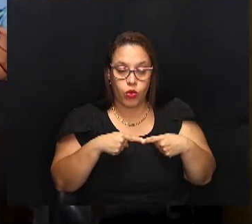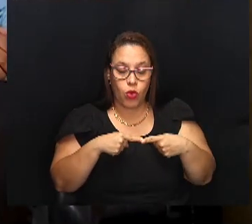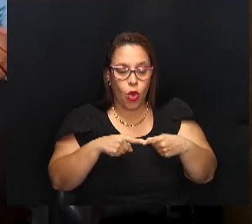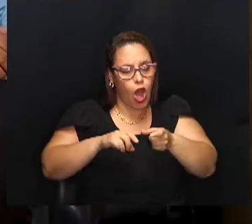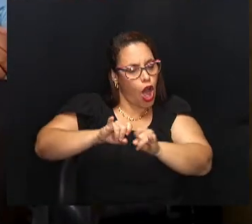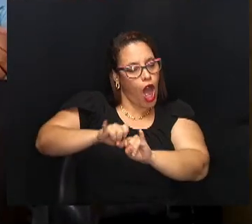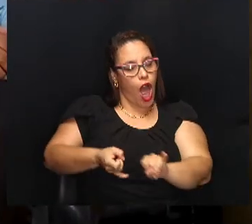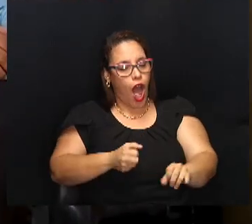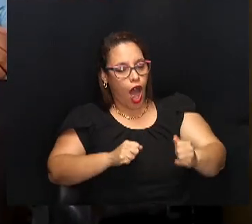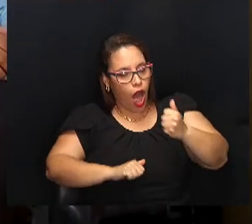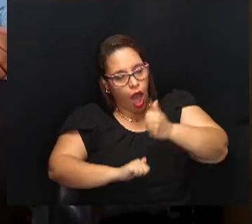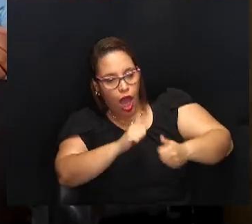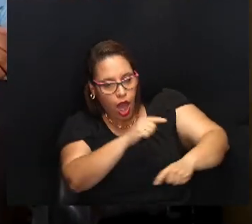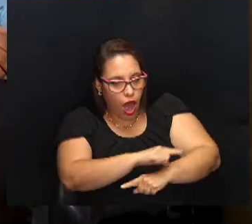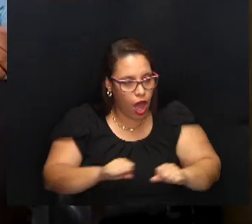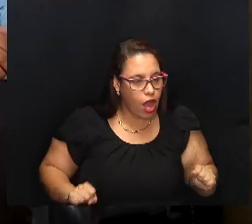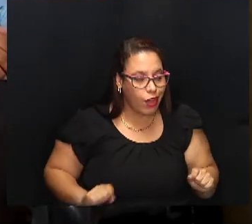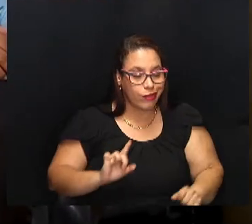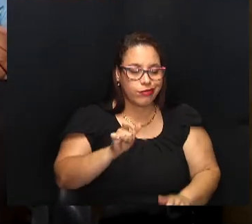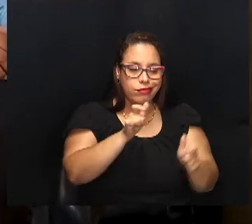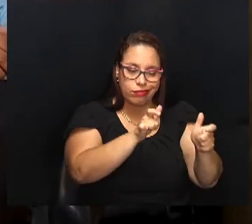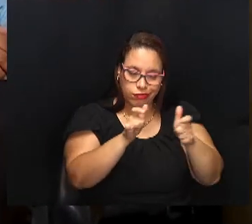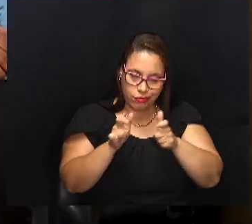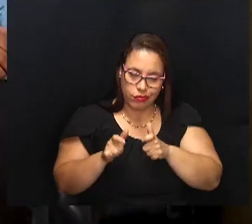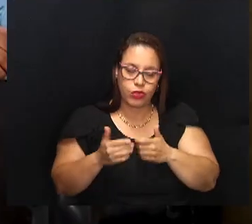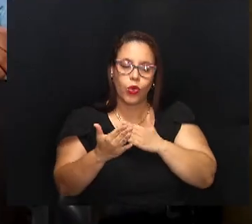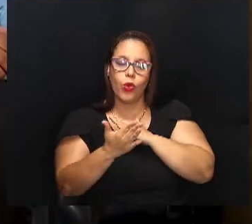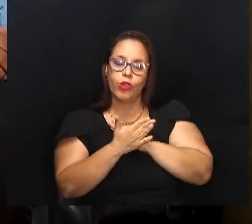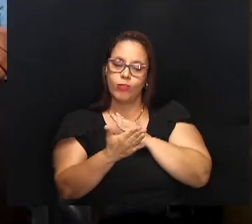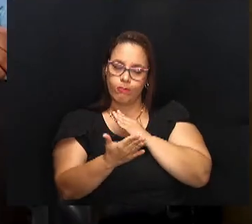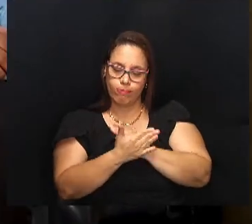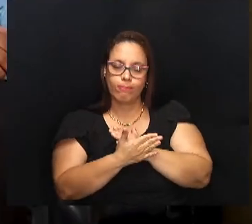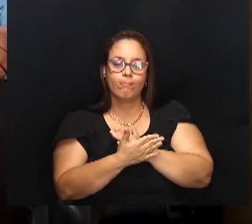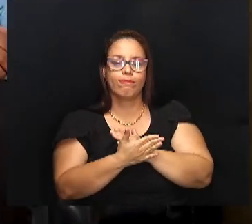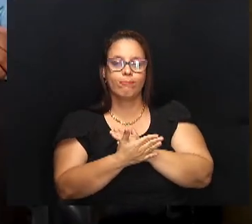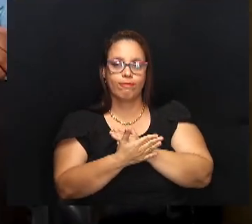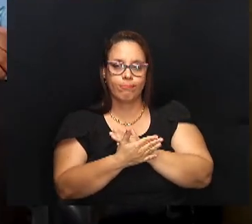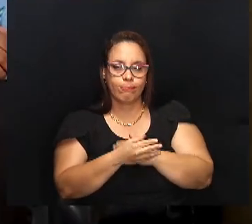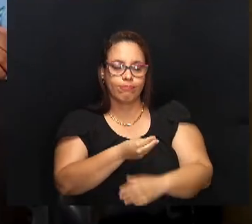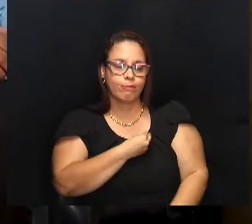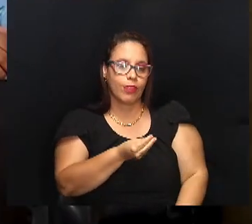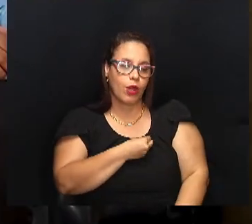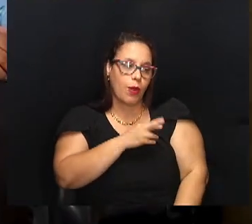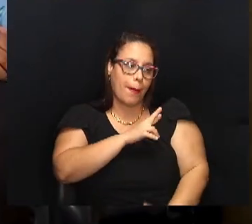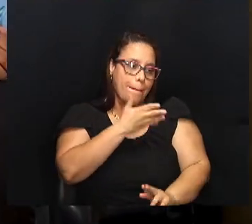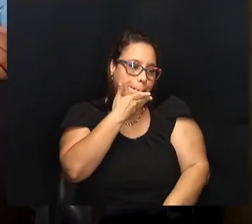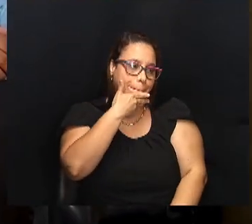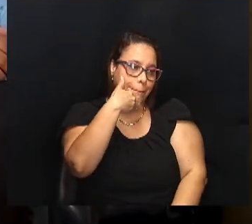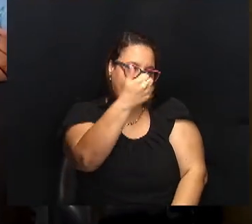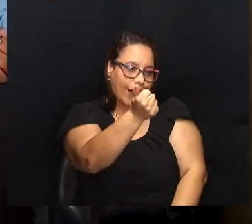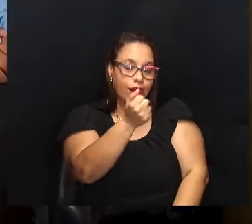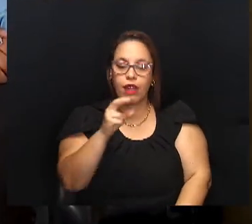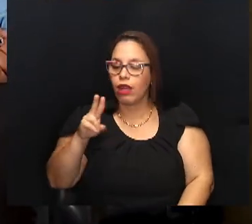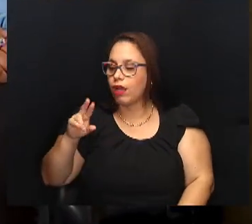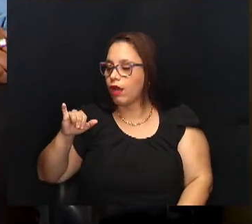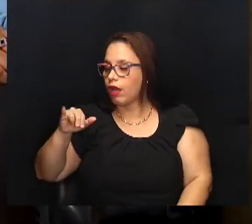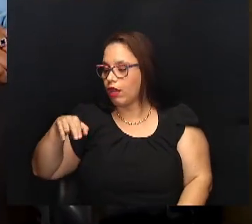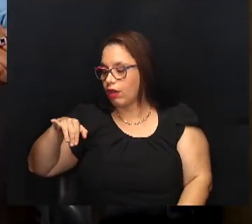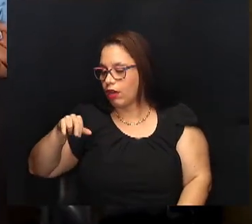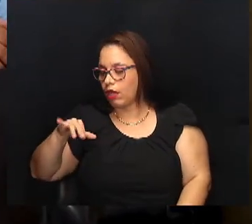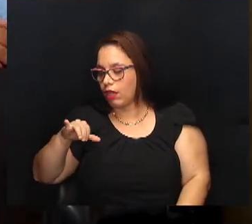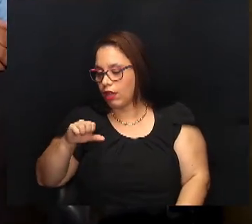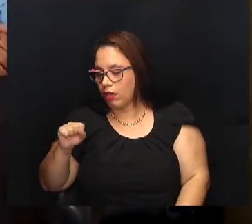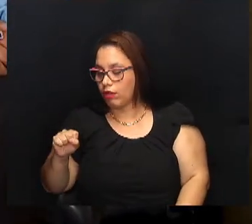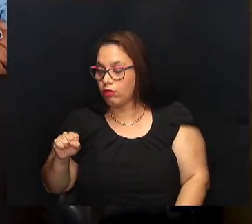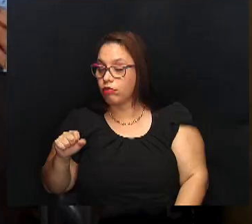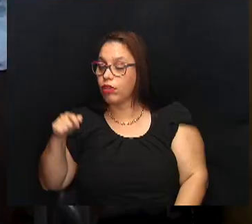marcial, mas também como outros pontos que nos ajudam a levar a vida de uma maneira diferente. E Vinícius, quantas pessoas